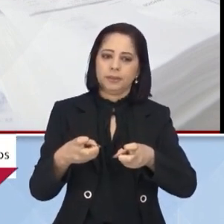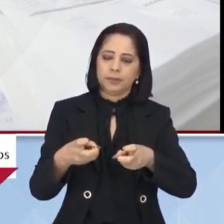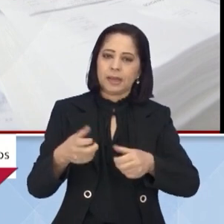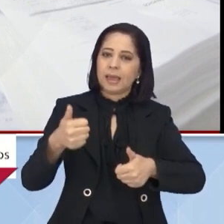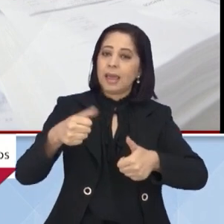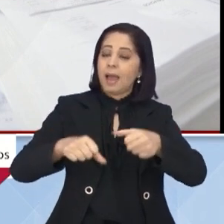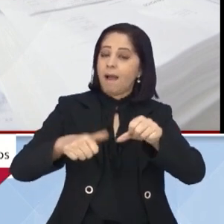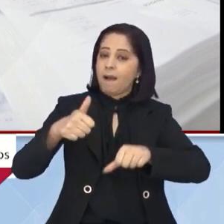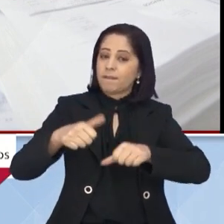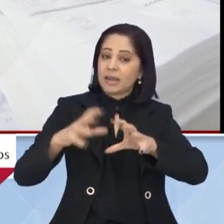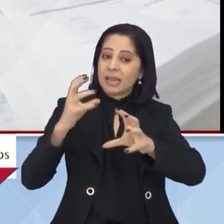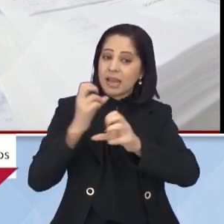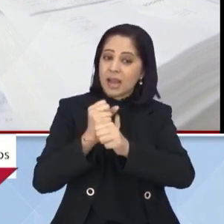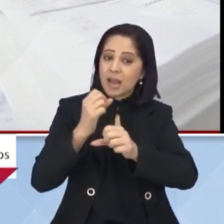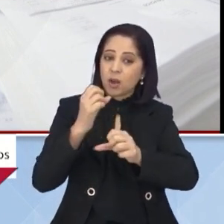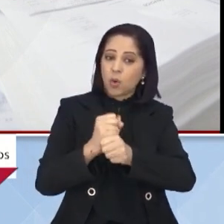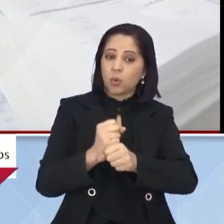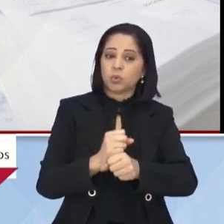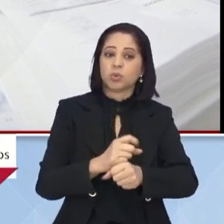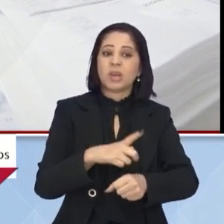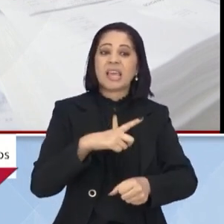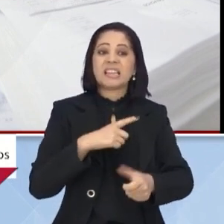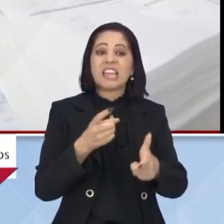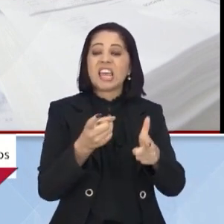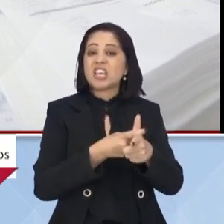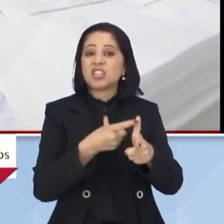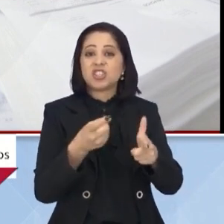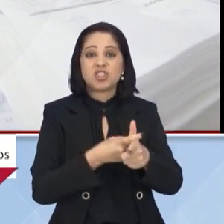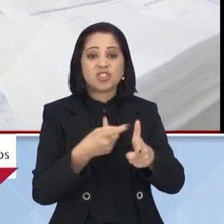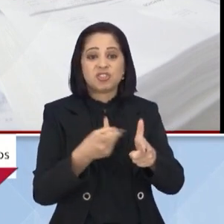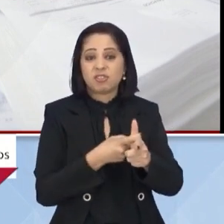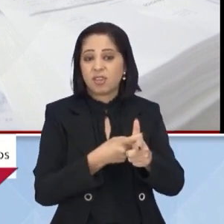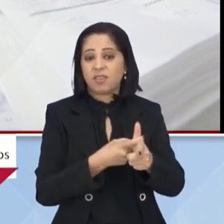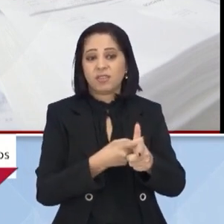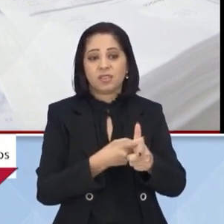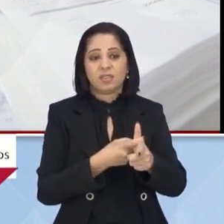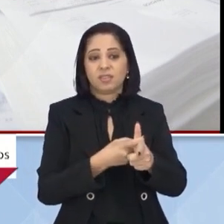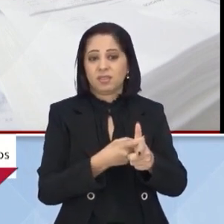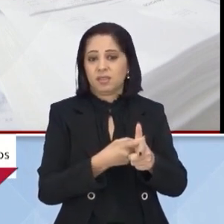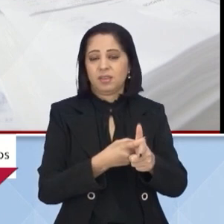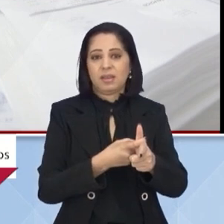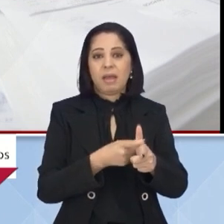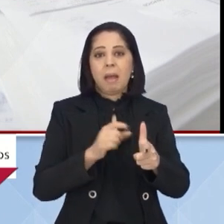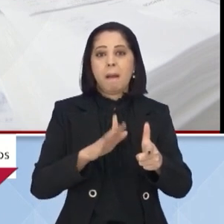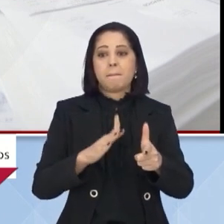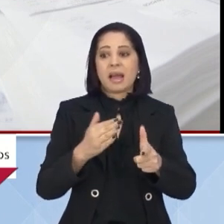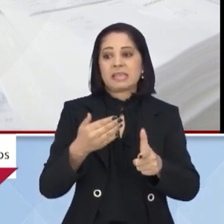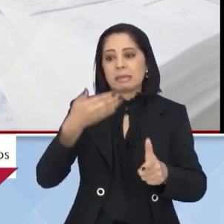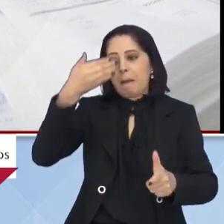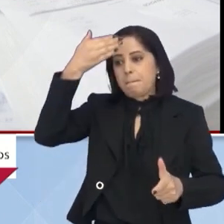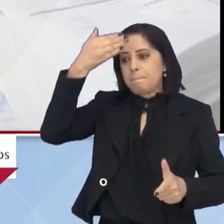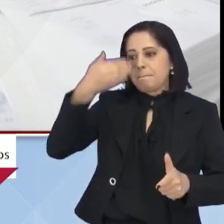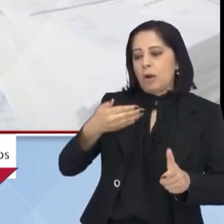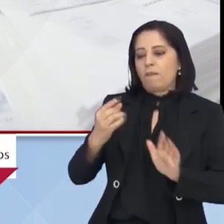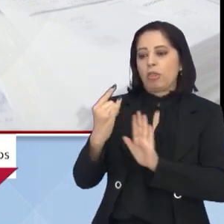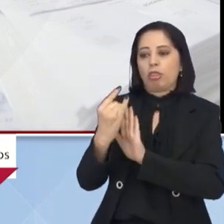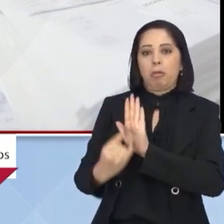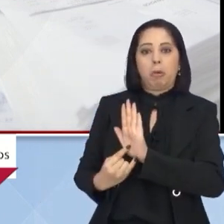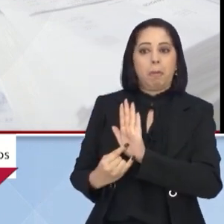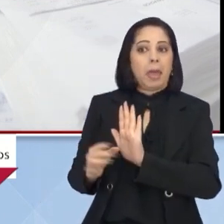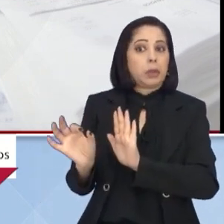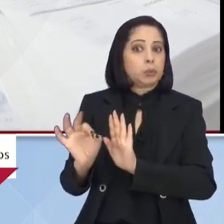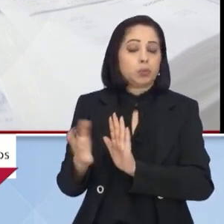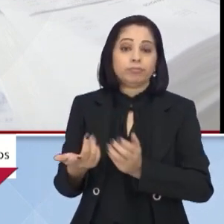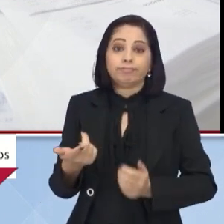de contas despesas que não vê acompanhadas da devida comprovação documental da realização